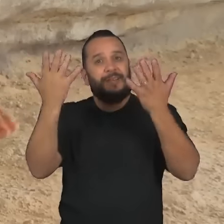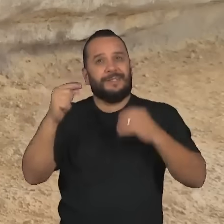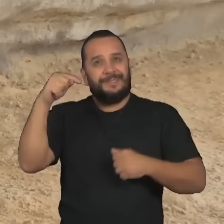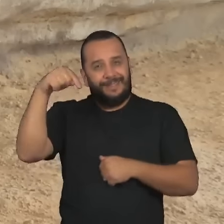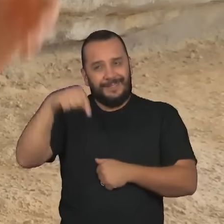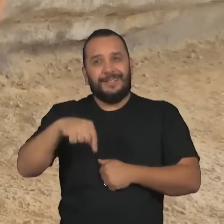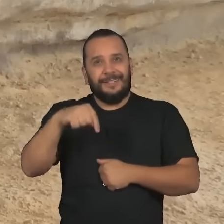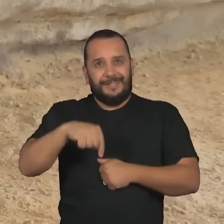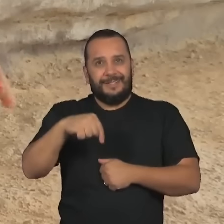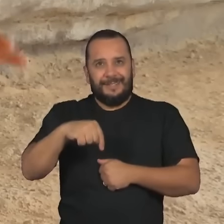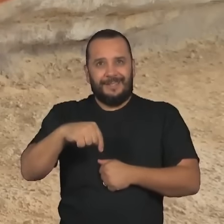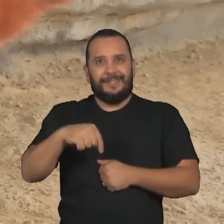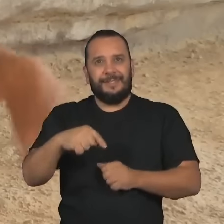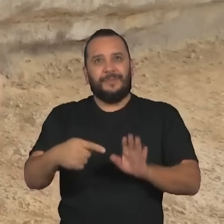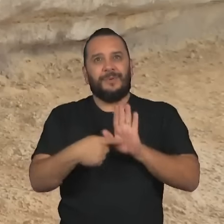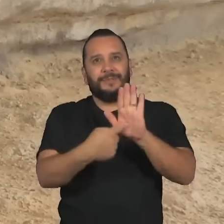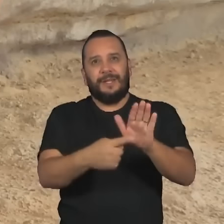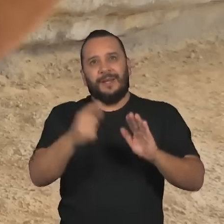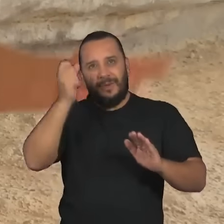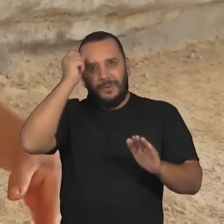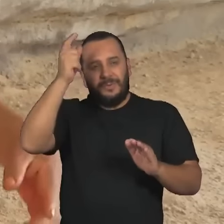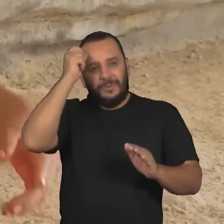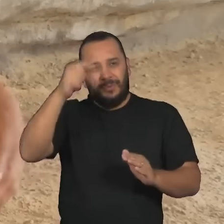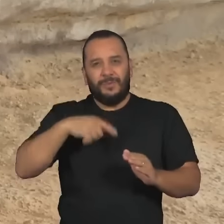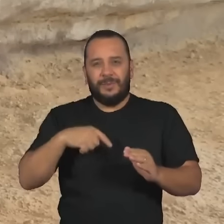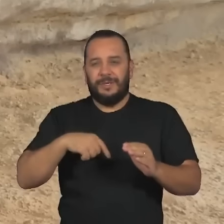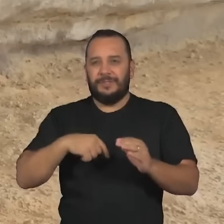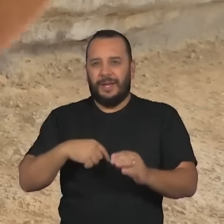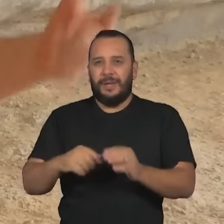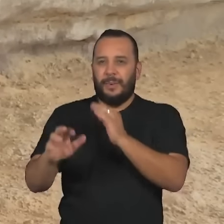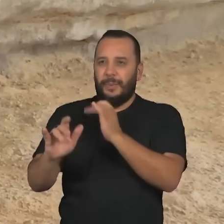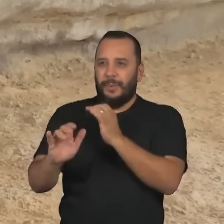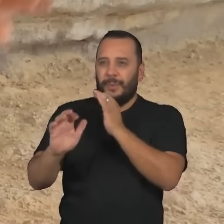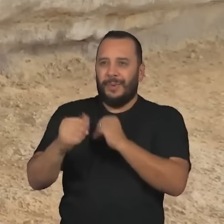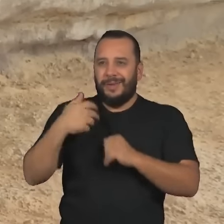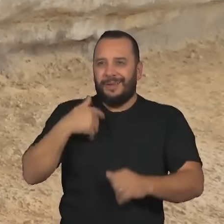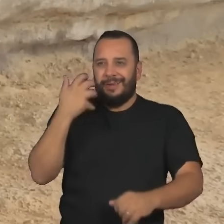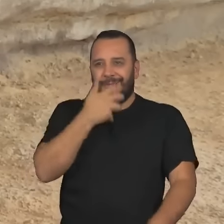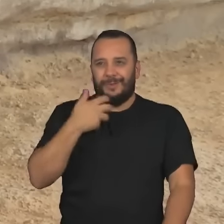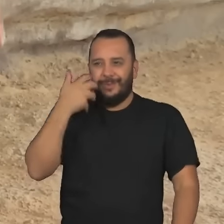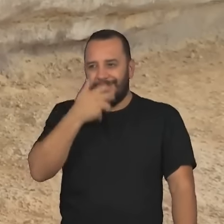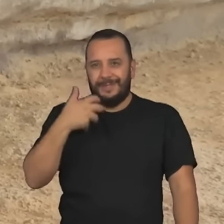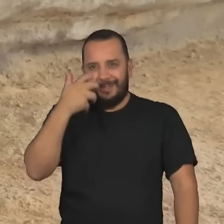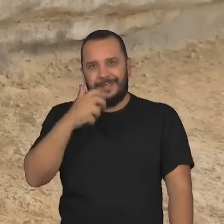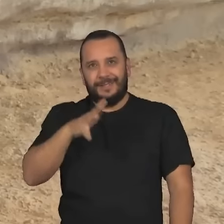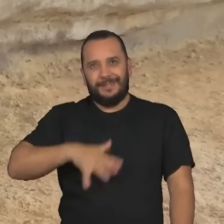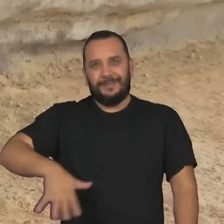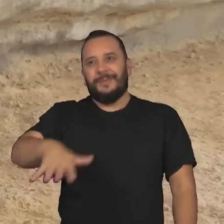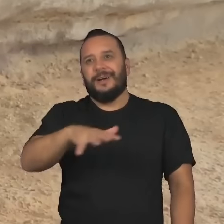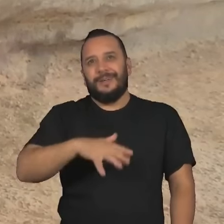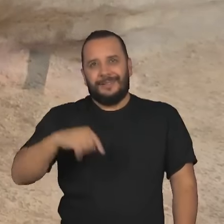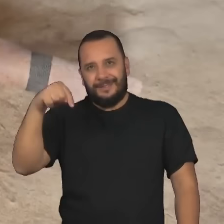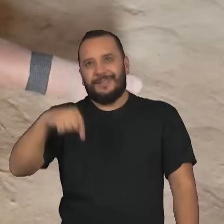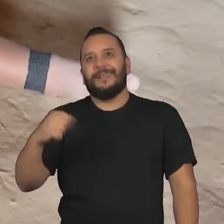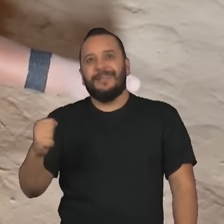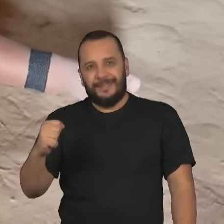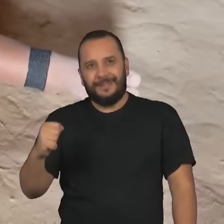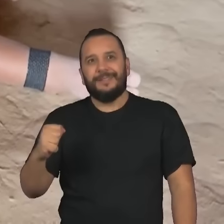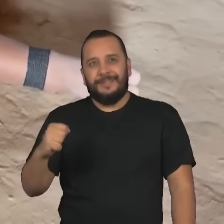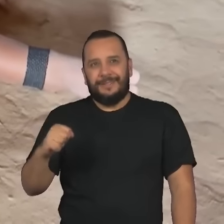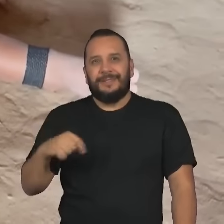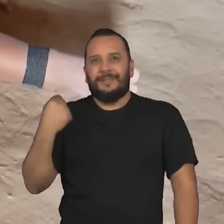uma apresentação de cultura, tocar flauta e cantoria e nesse espaço. É isso que a gente